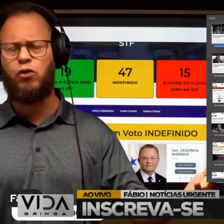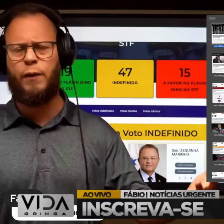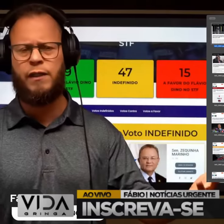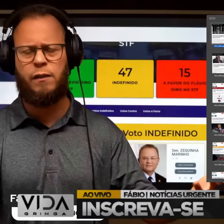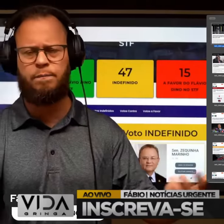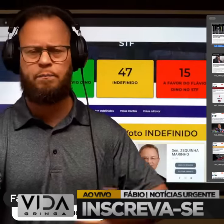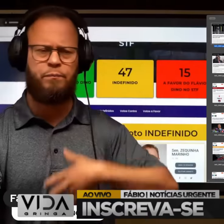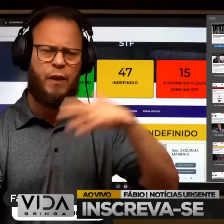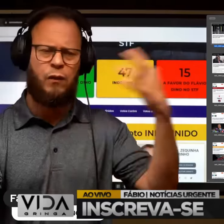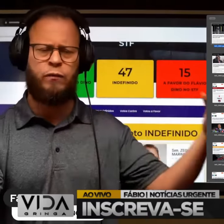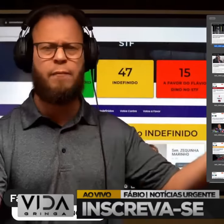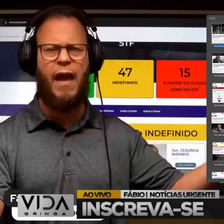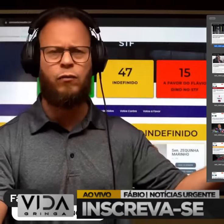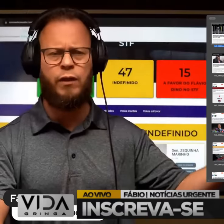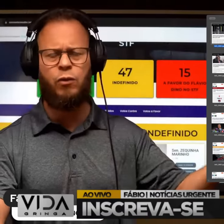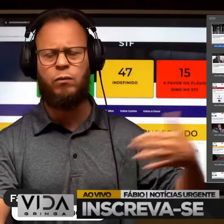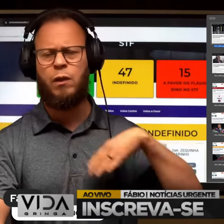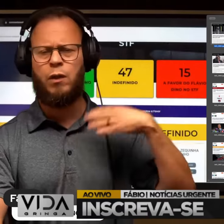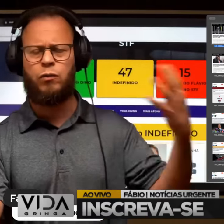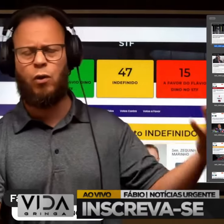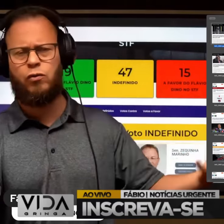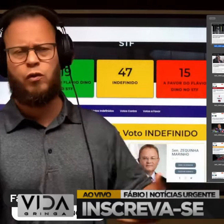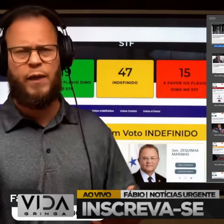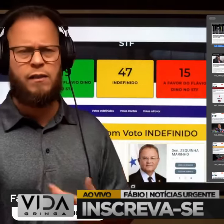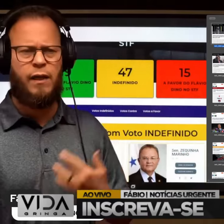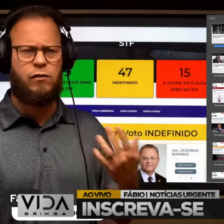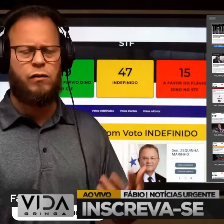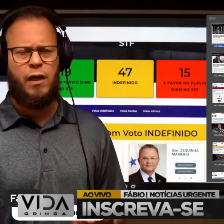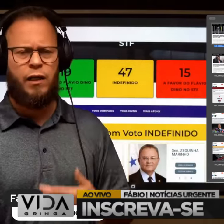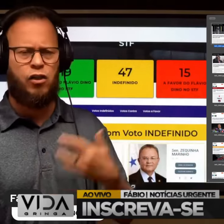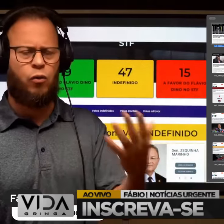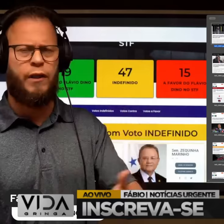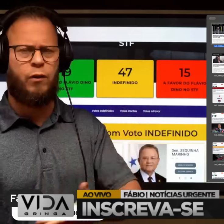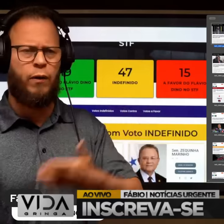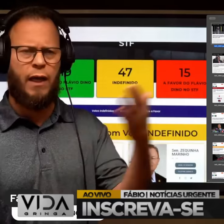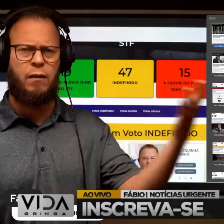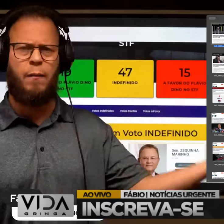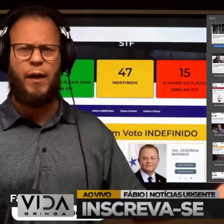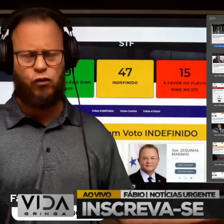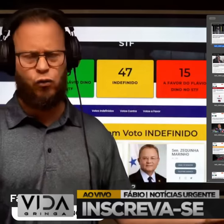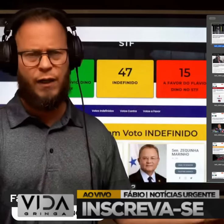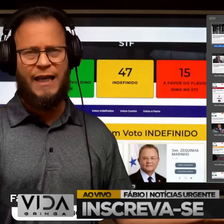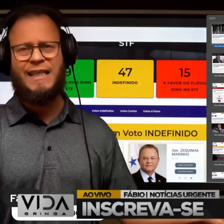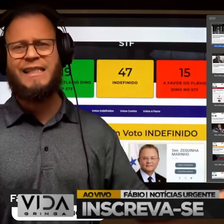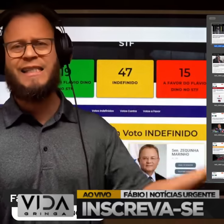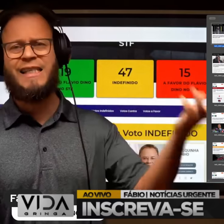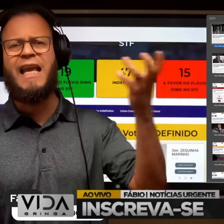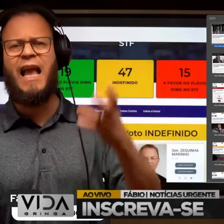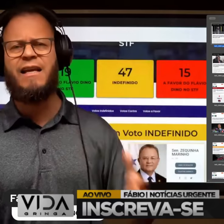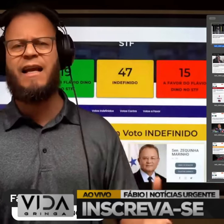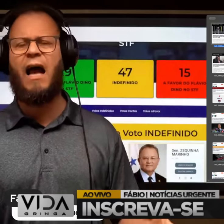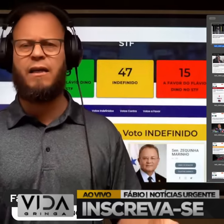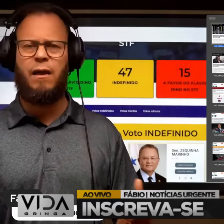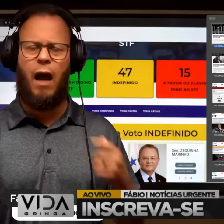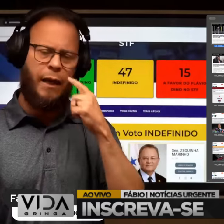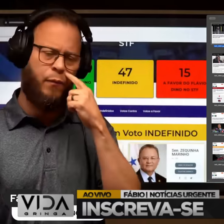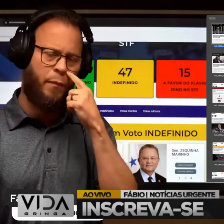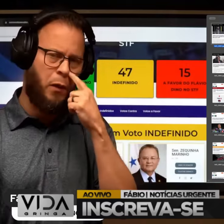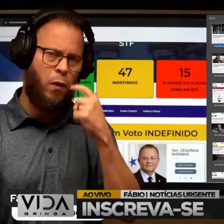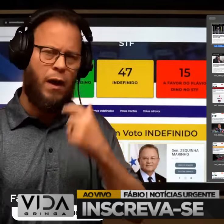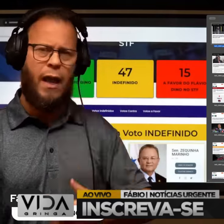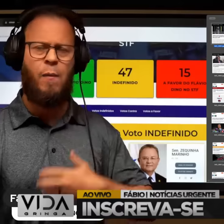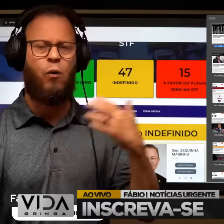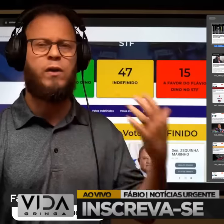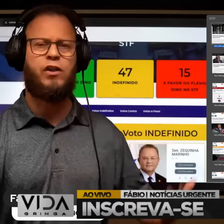se ele se tornar um juiz, não tem mérito nenhum, todos os presidentes que escolheram alguém, passou. Se ele cair, aí, meu